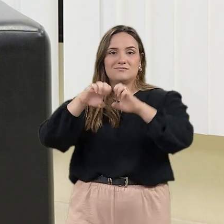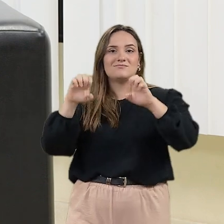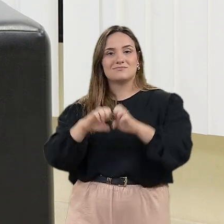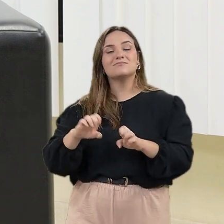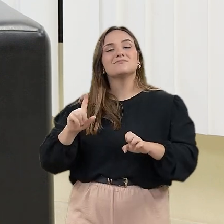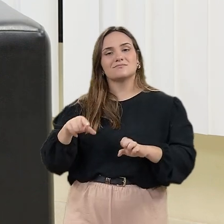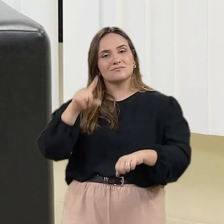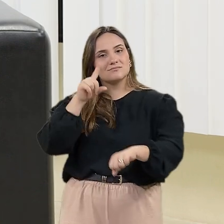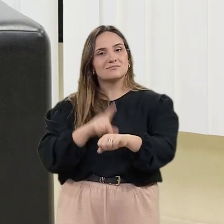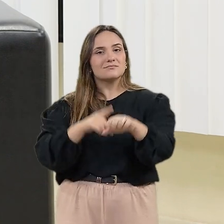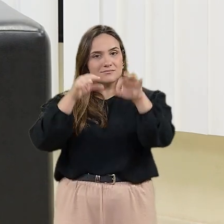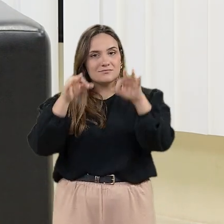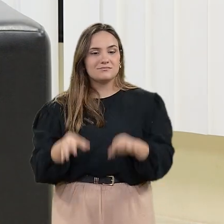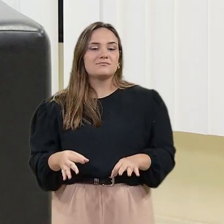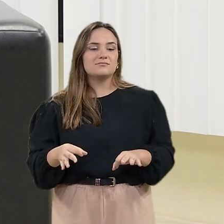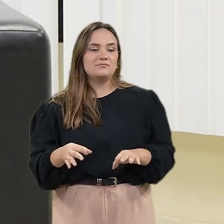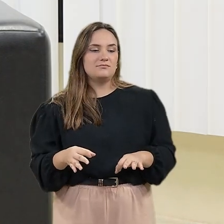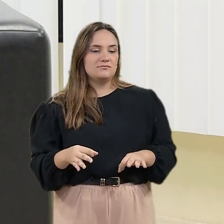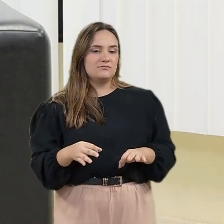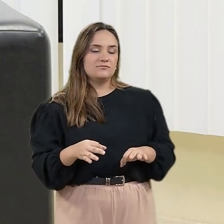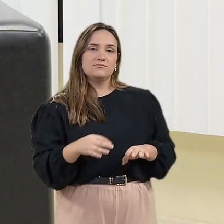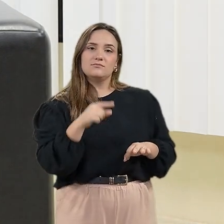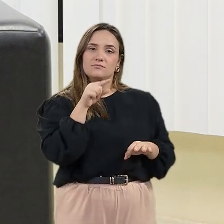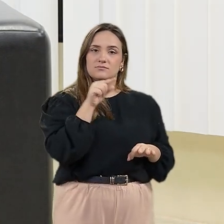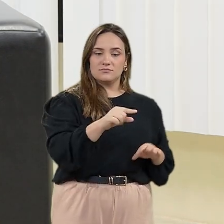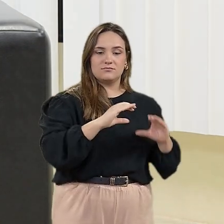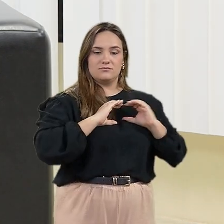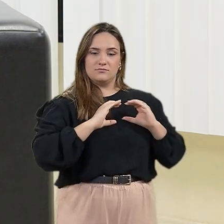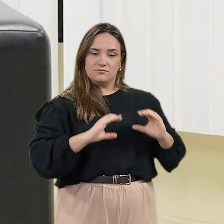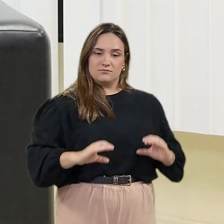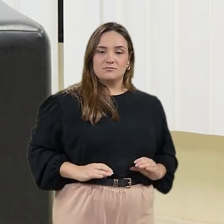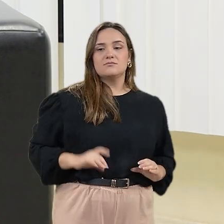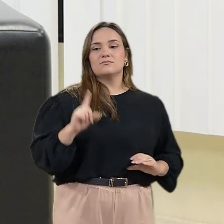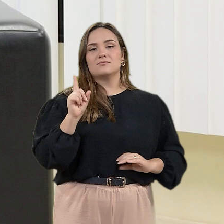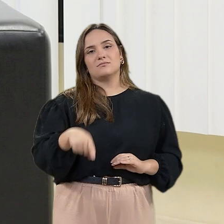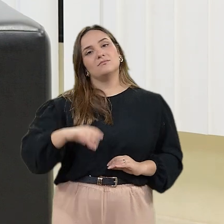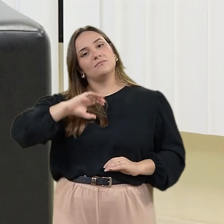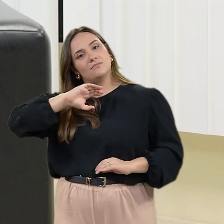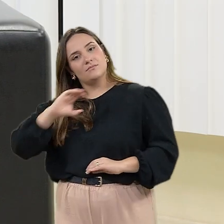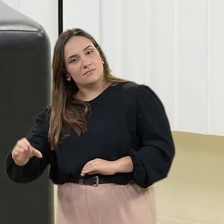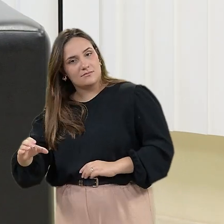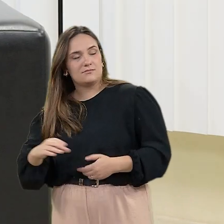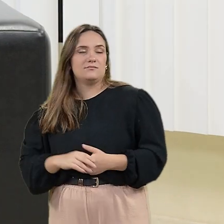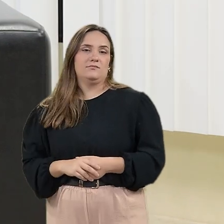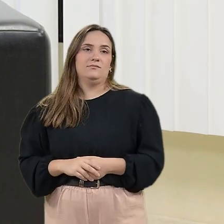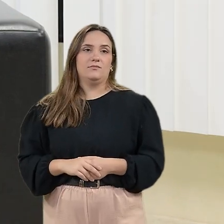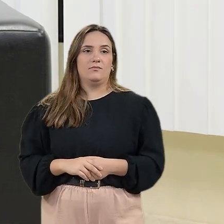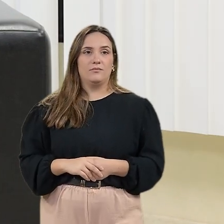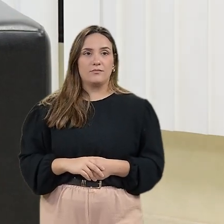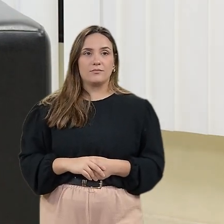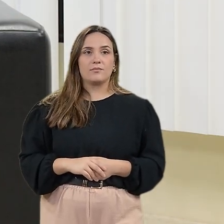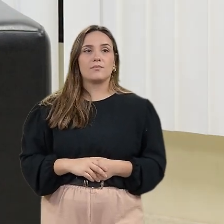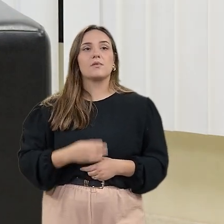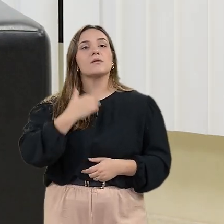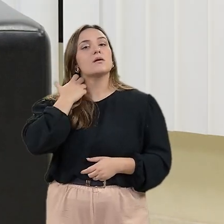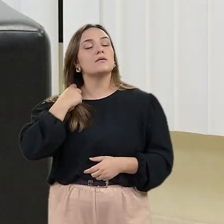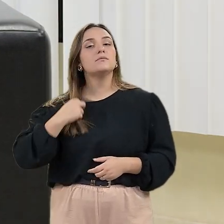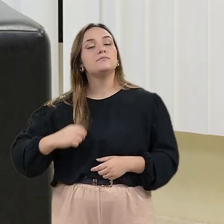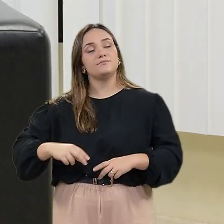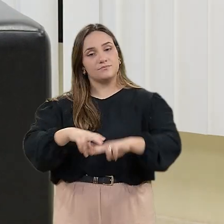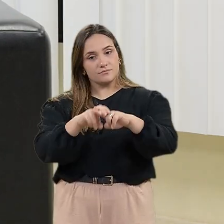estrutural, aí é o momento de transformar-se aquele comportamento humano como um crime. E